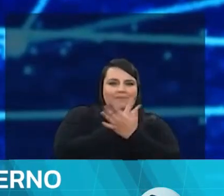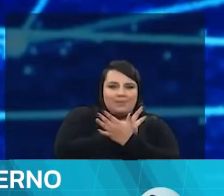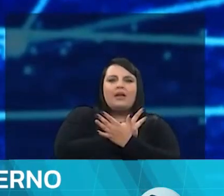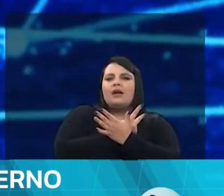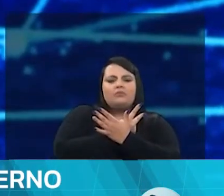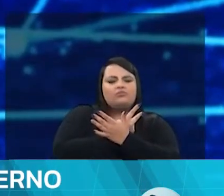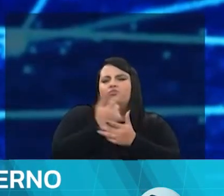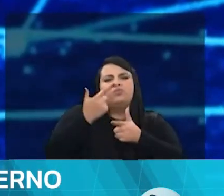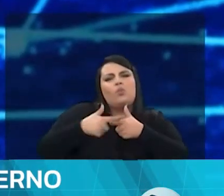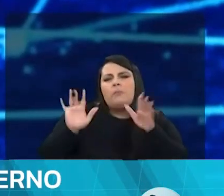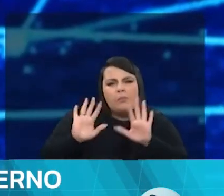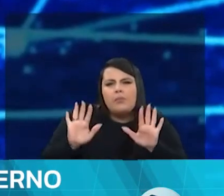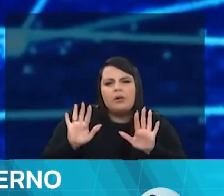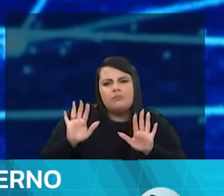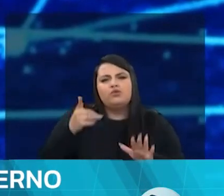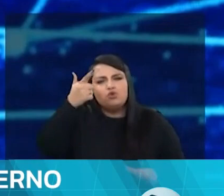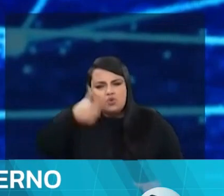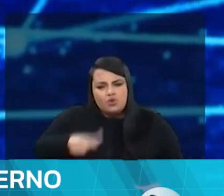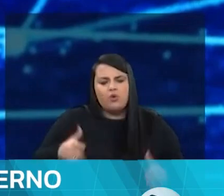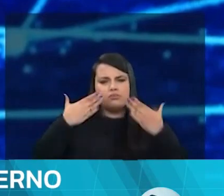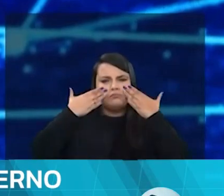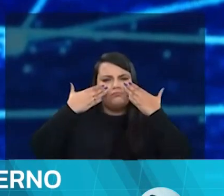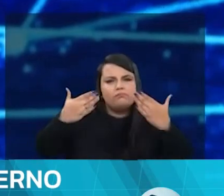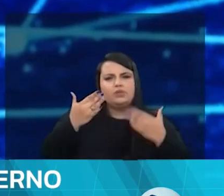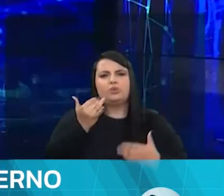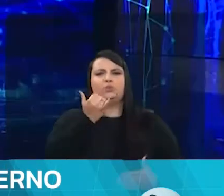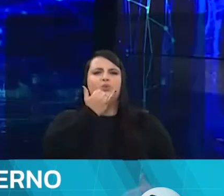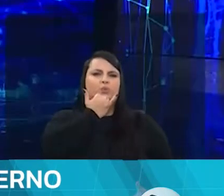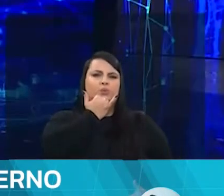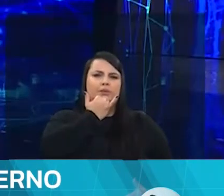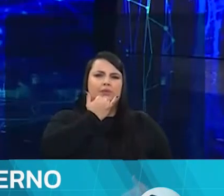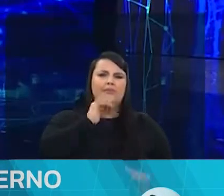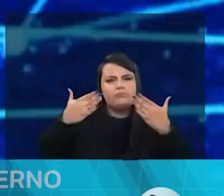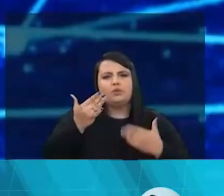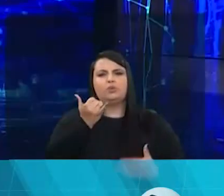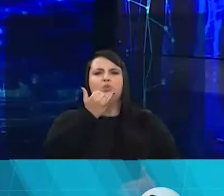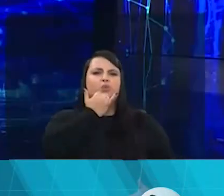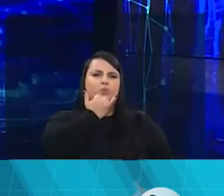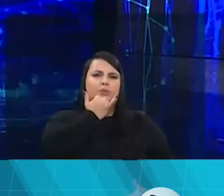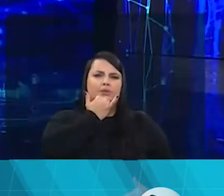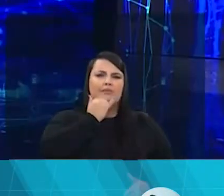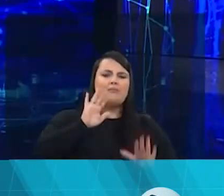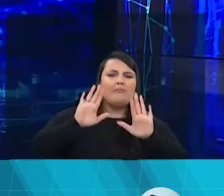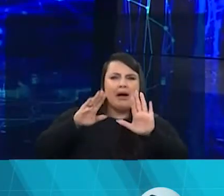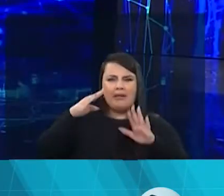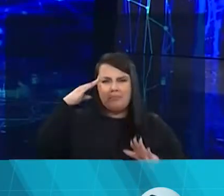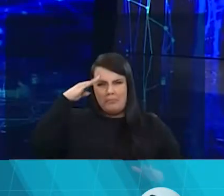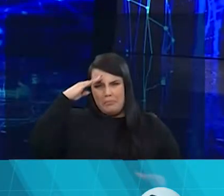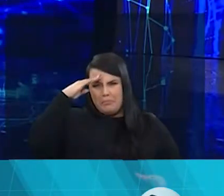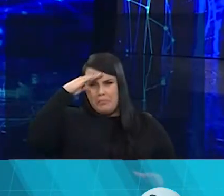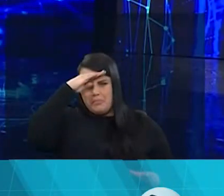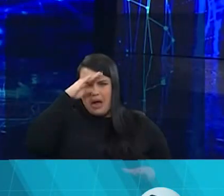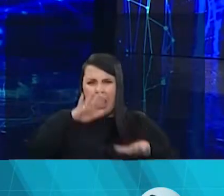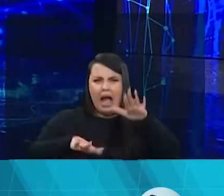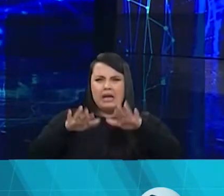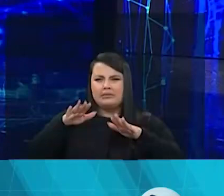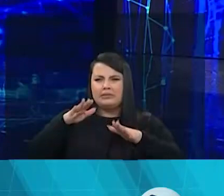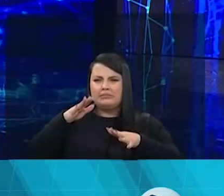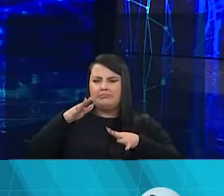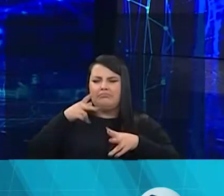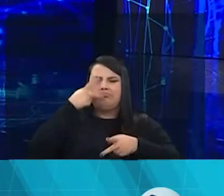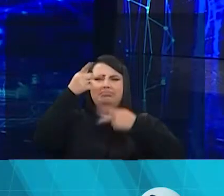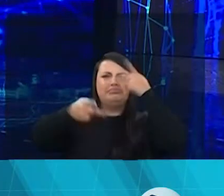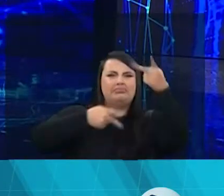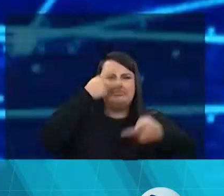policiais, e outra do presidente, que abordava suicídios na pandemia. Bolsonaro não se desculpa. O Bolsonaro, por exemplo,